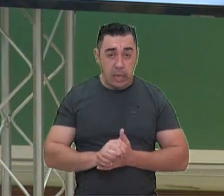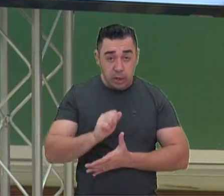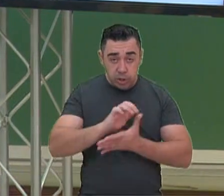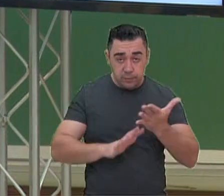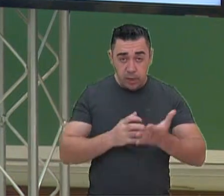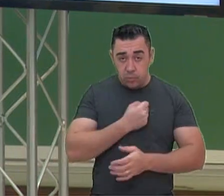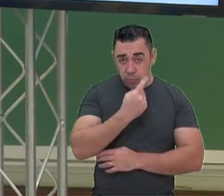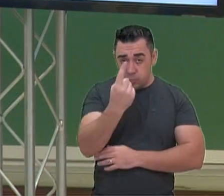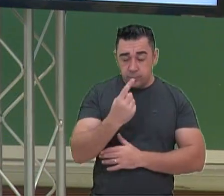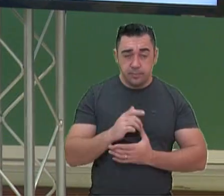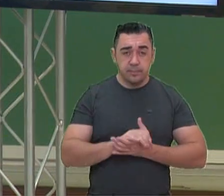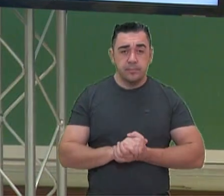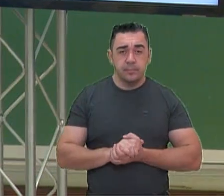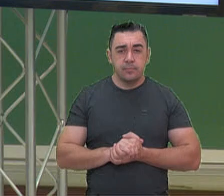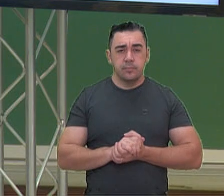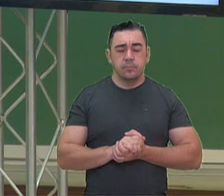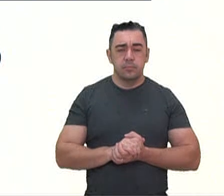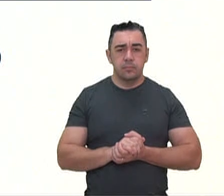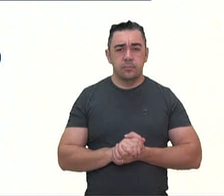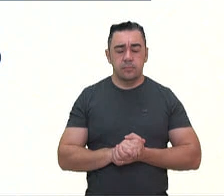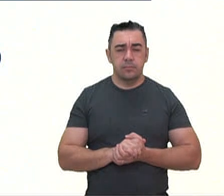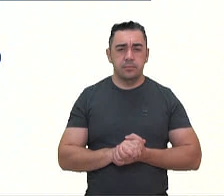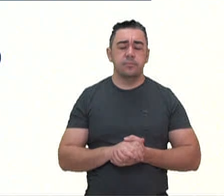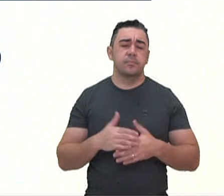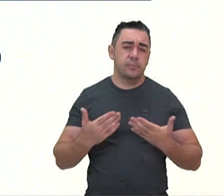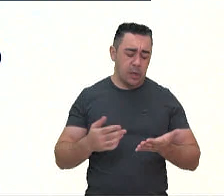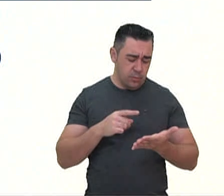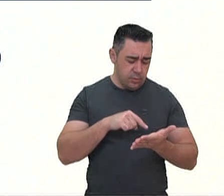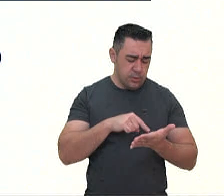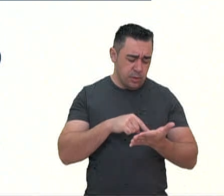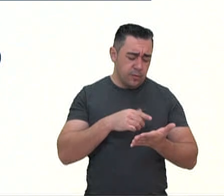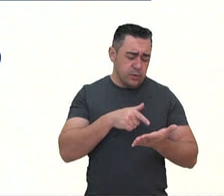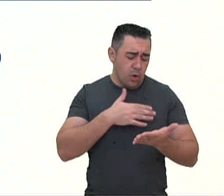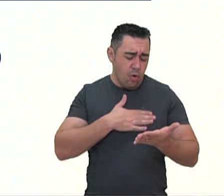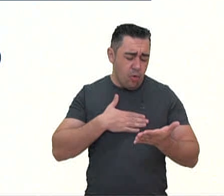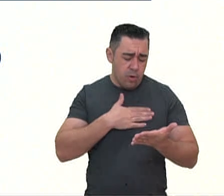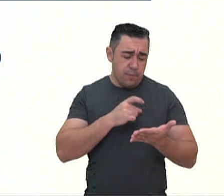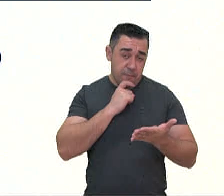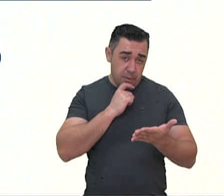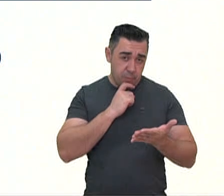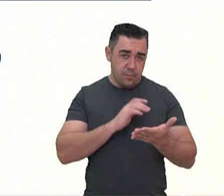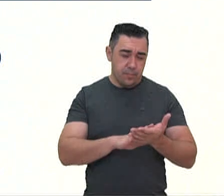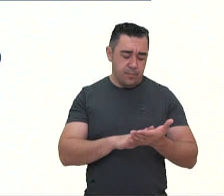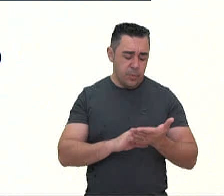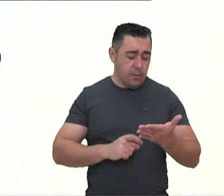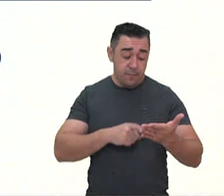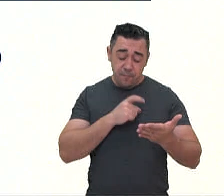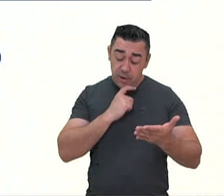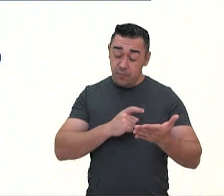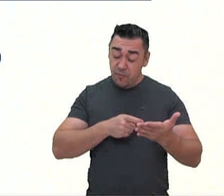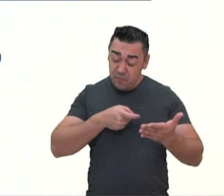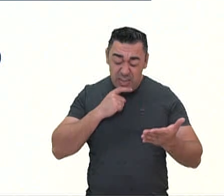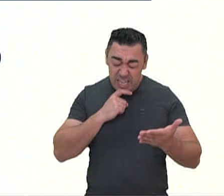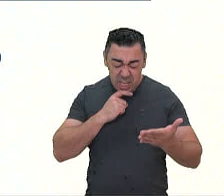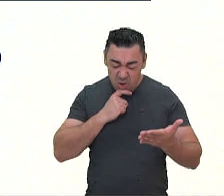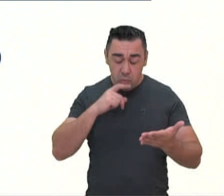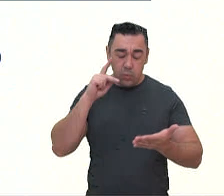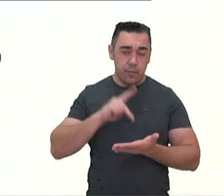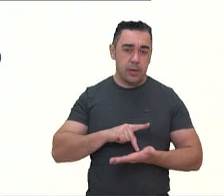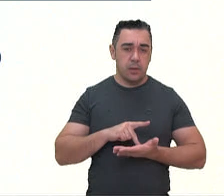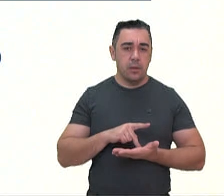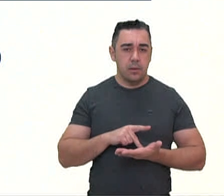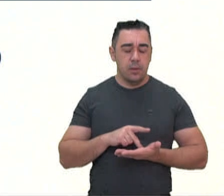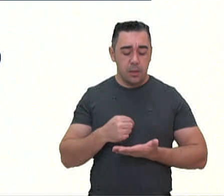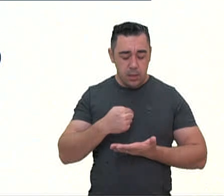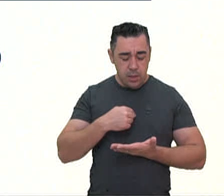Atividade 1. Querido diário, você gosta de frio? Frio? Frio mesmo?